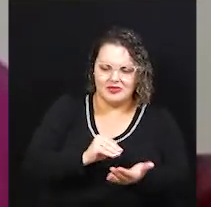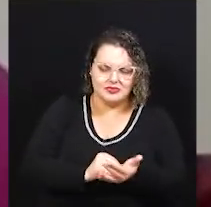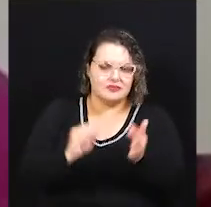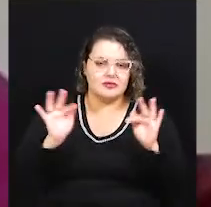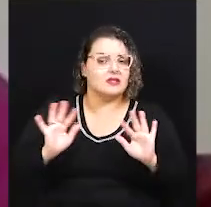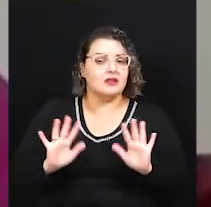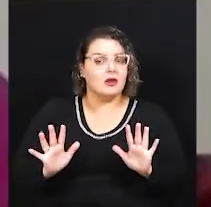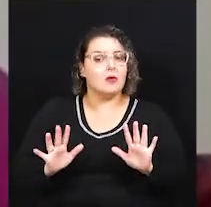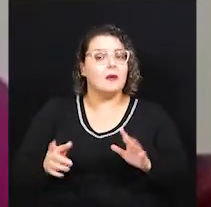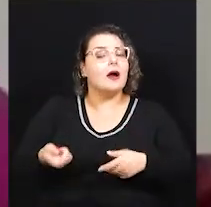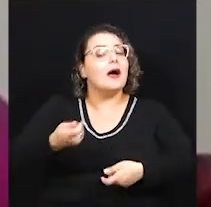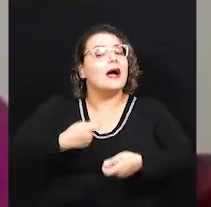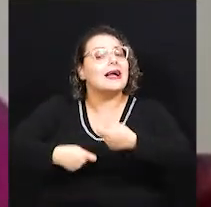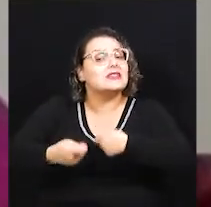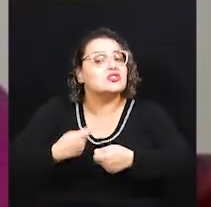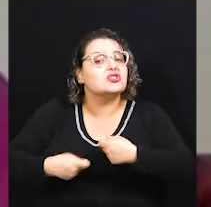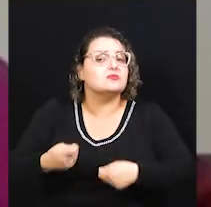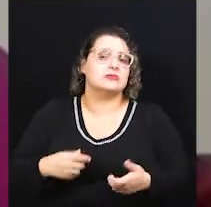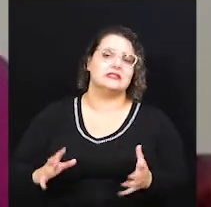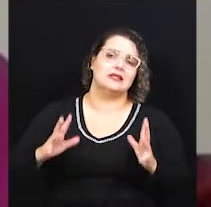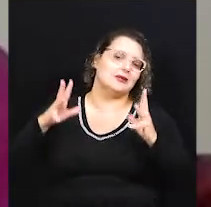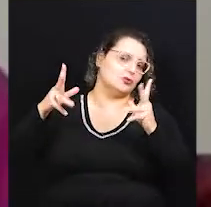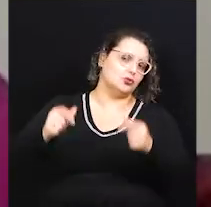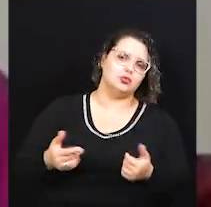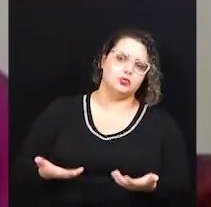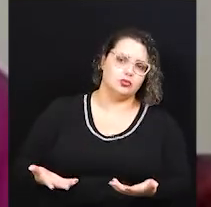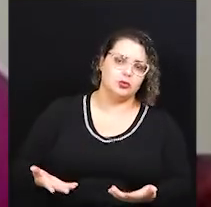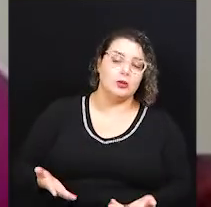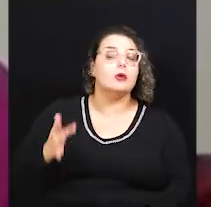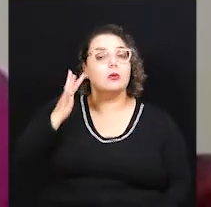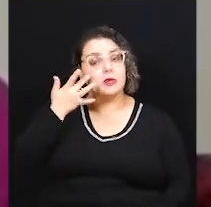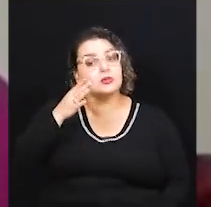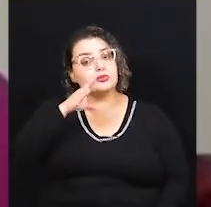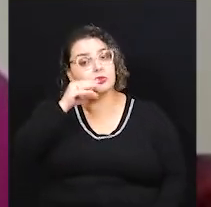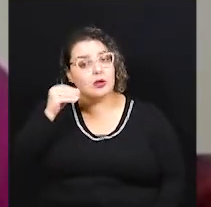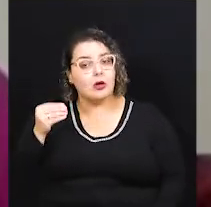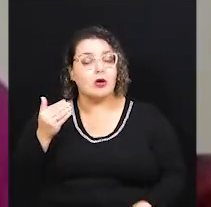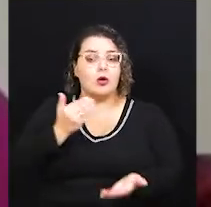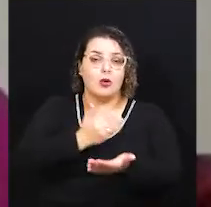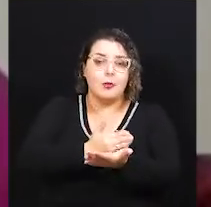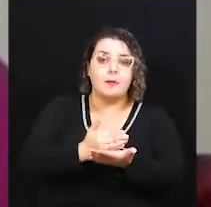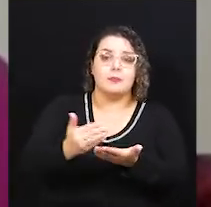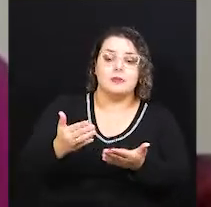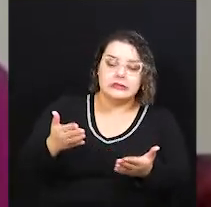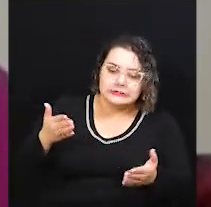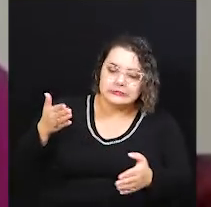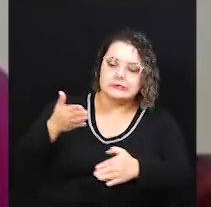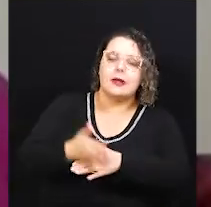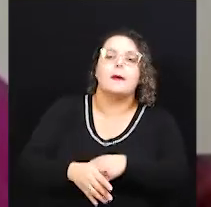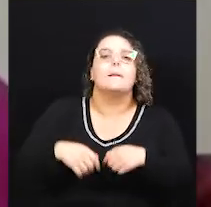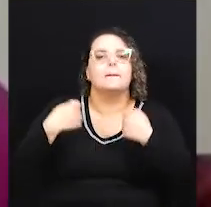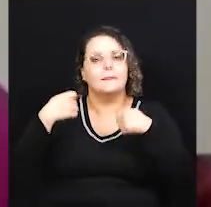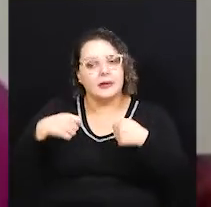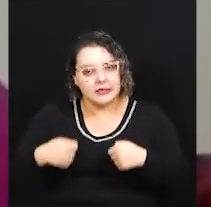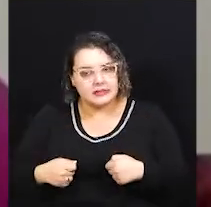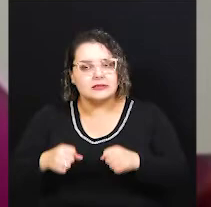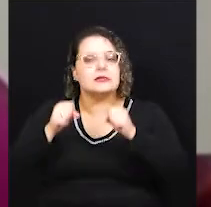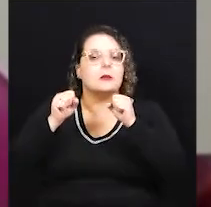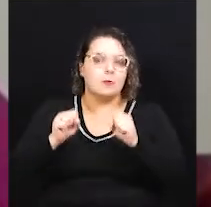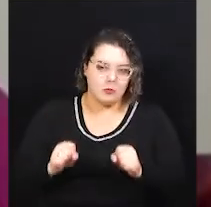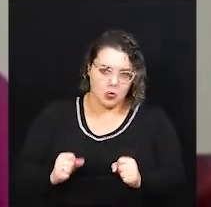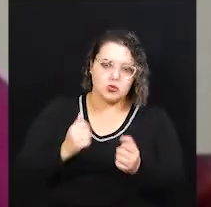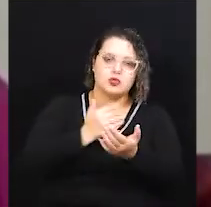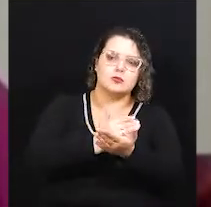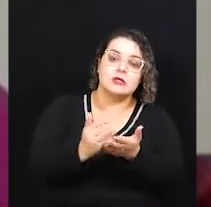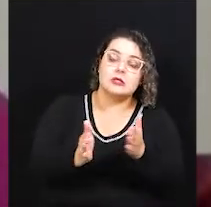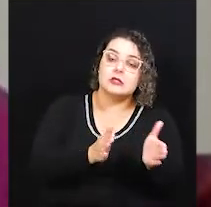saber lidar, administrar com isso tudo. Então, eu acho que o adolescente, ele está começando aí essa entrada, ele pode